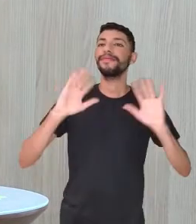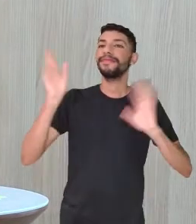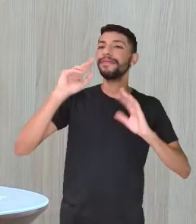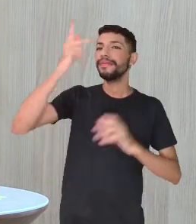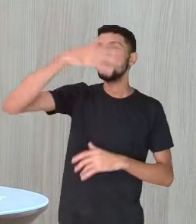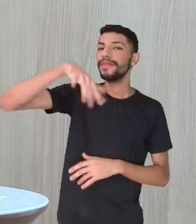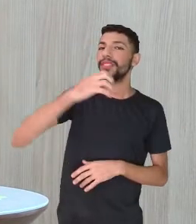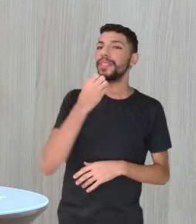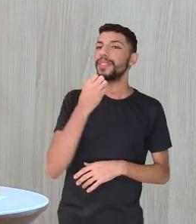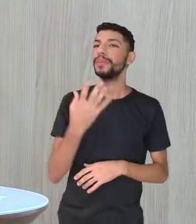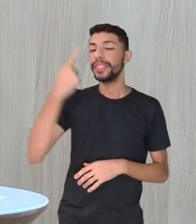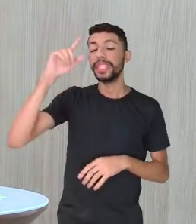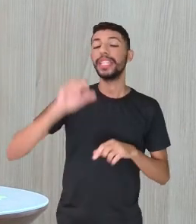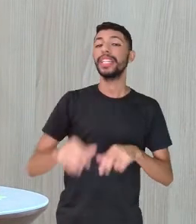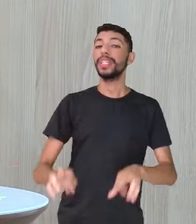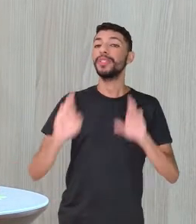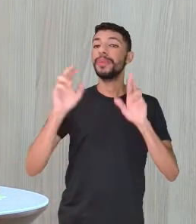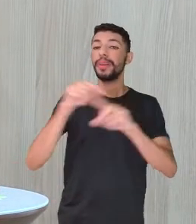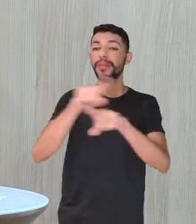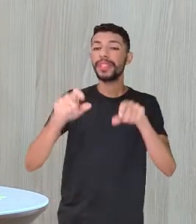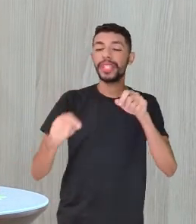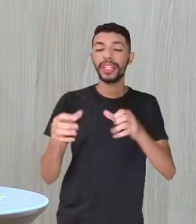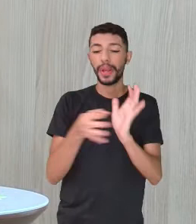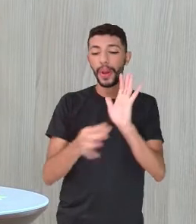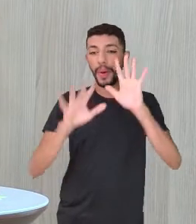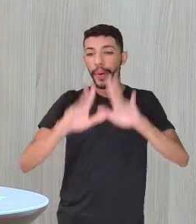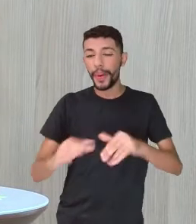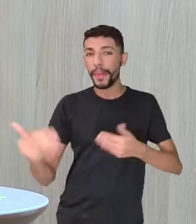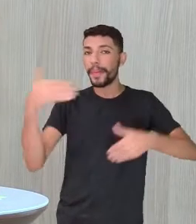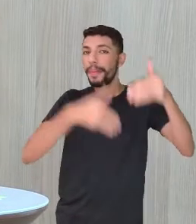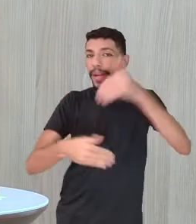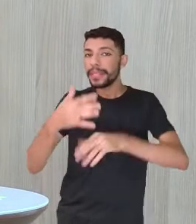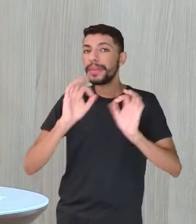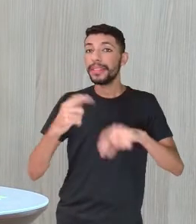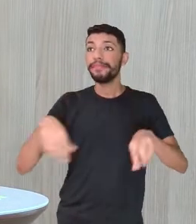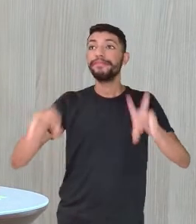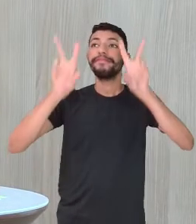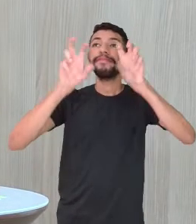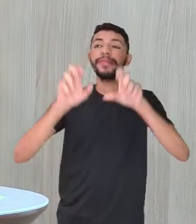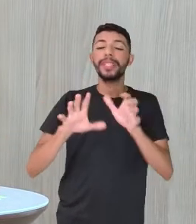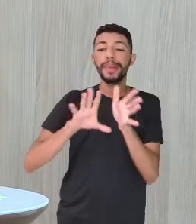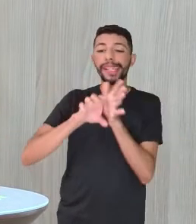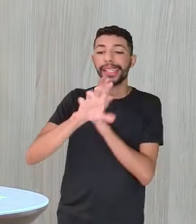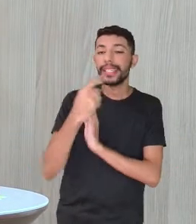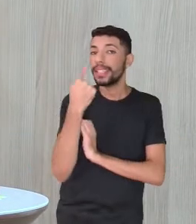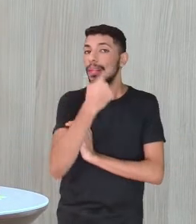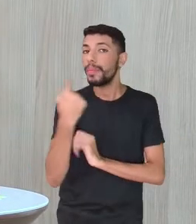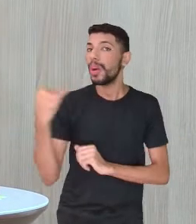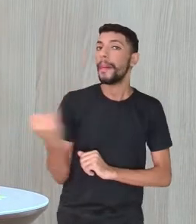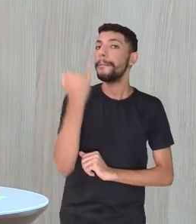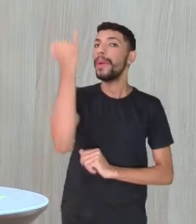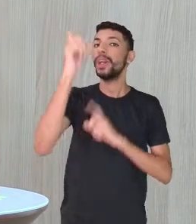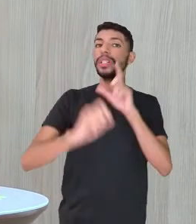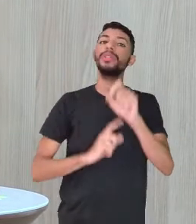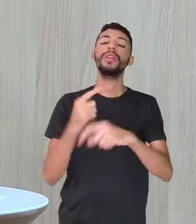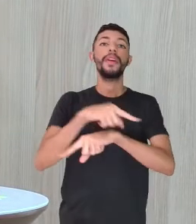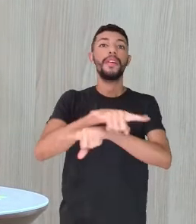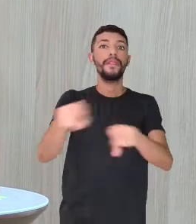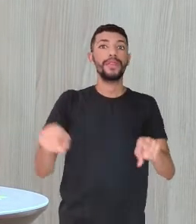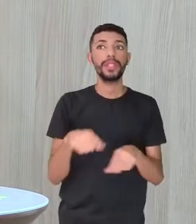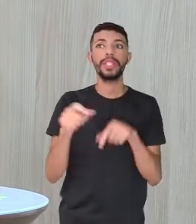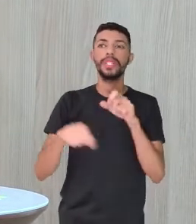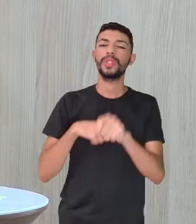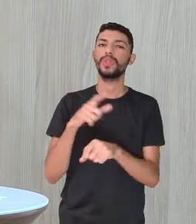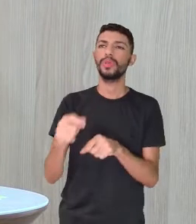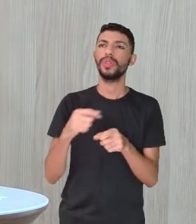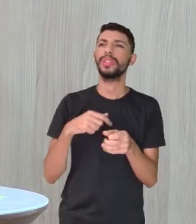chat para podermos interagir. E falando sobre o câncer bucal, é muito importante que vocês façam, procure o dentista